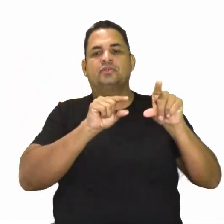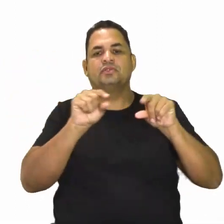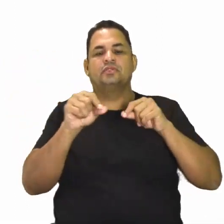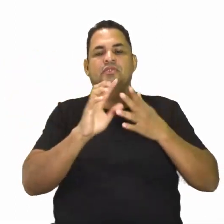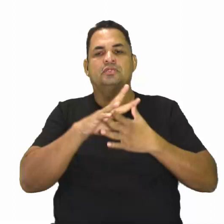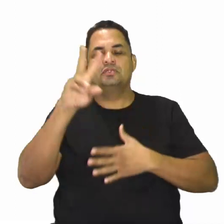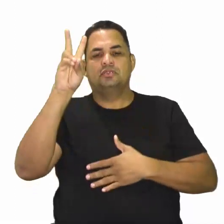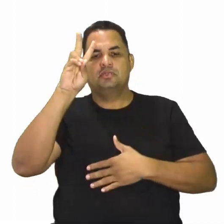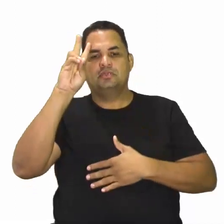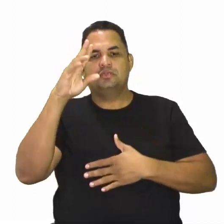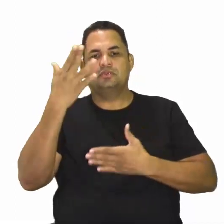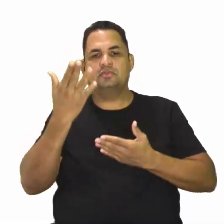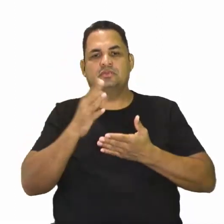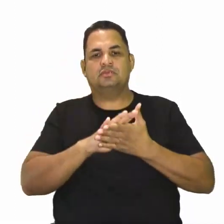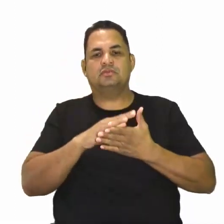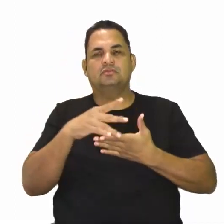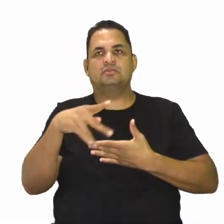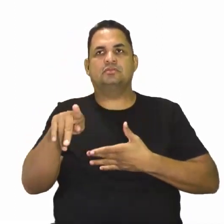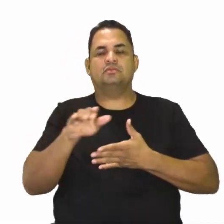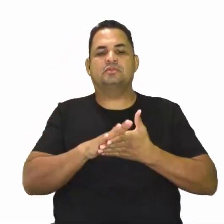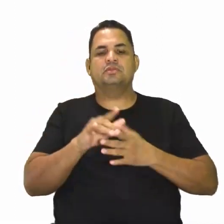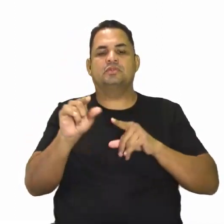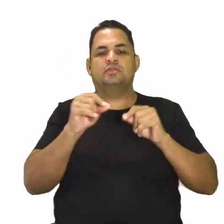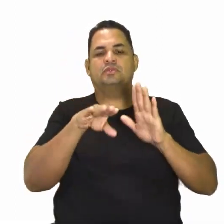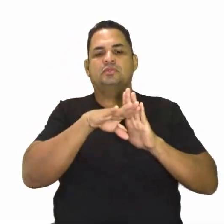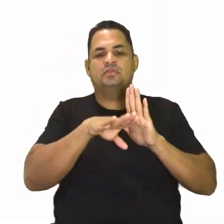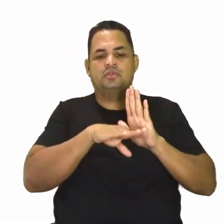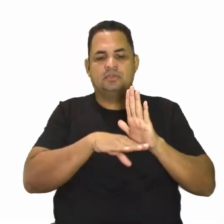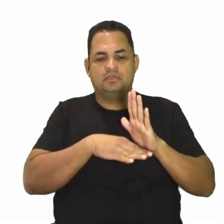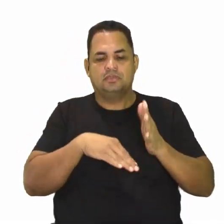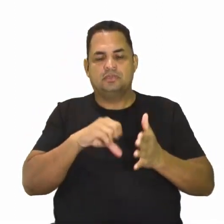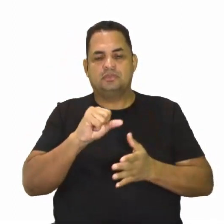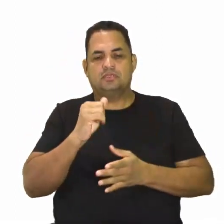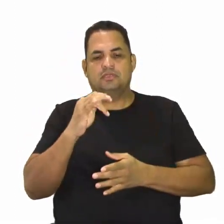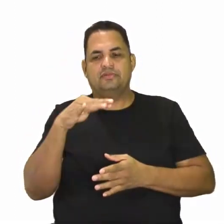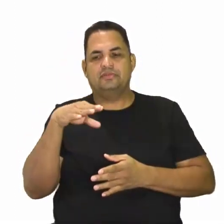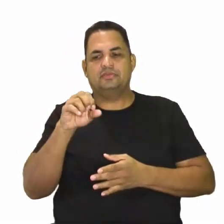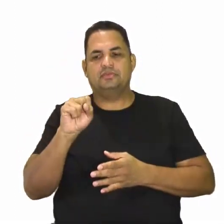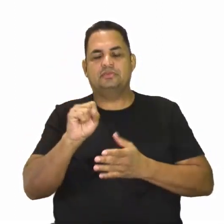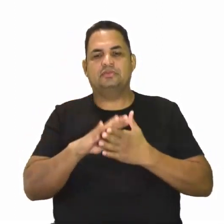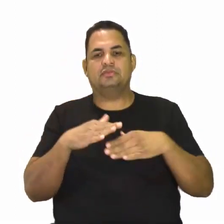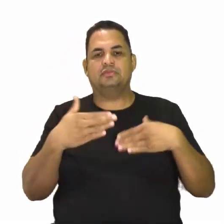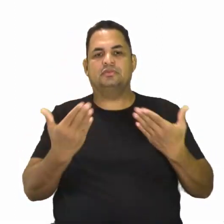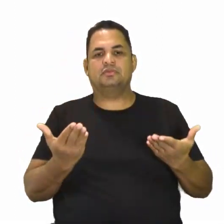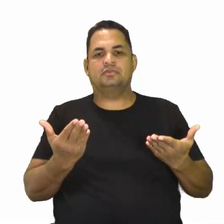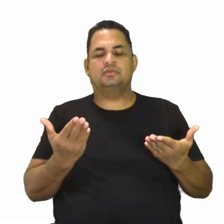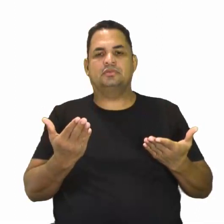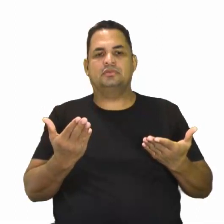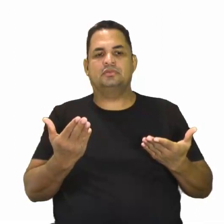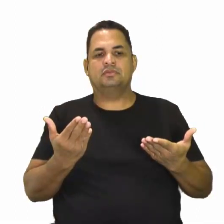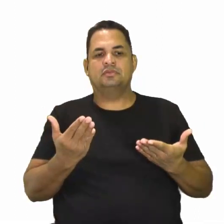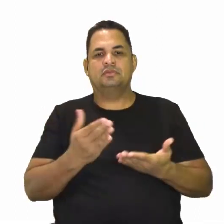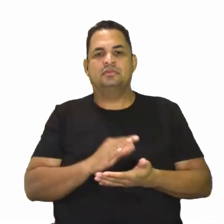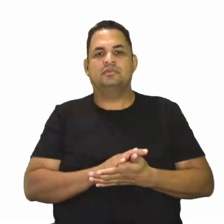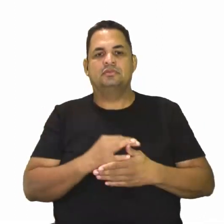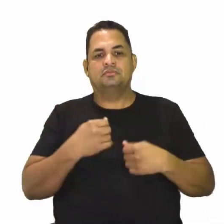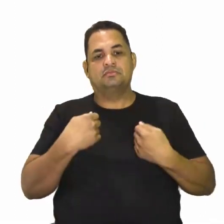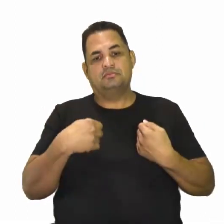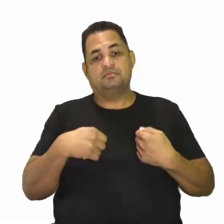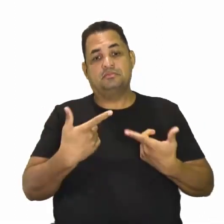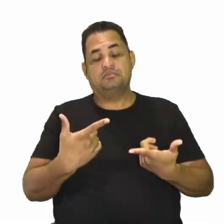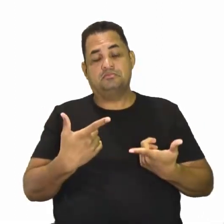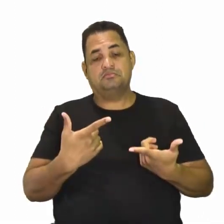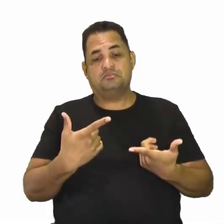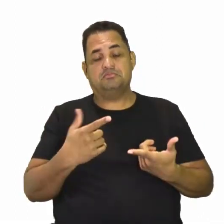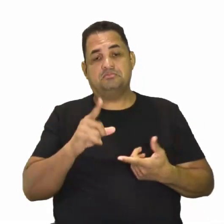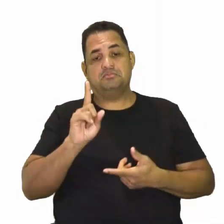vamos lembrar? Para a escolha dos componentes dos SAFs, acho que deveria ser, são necessários, né?